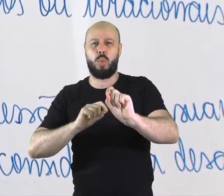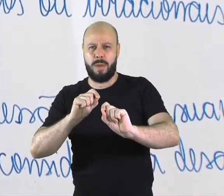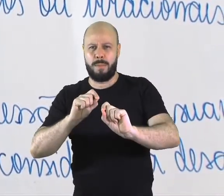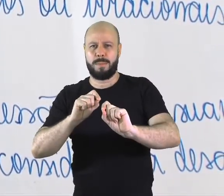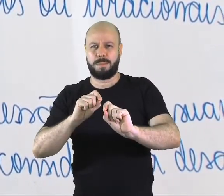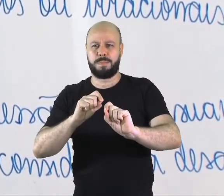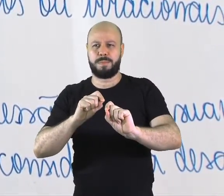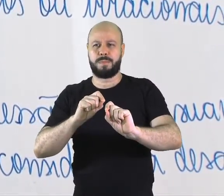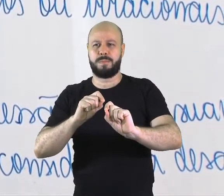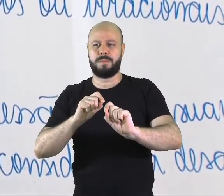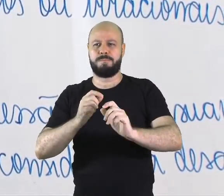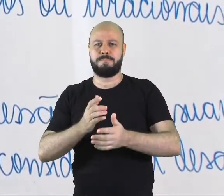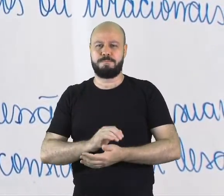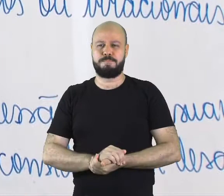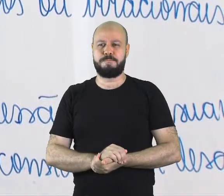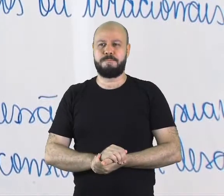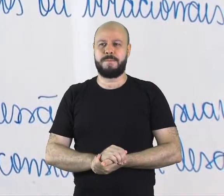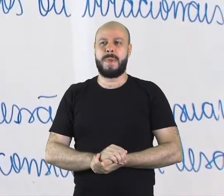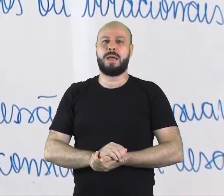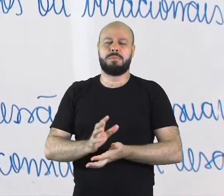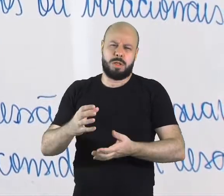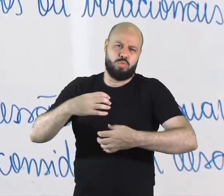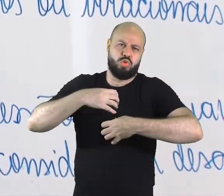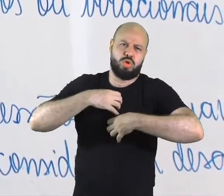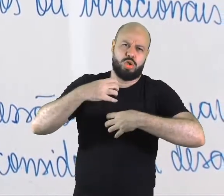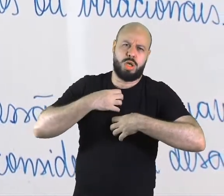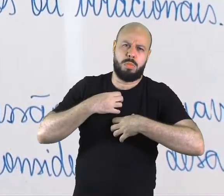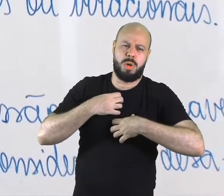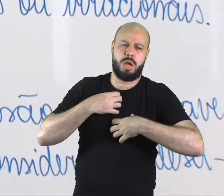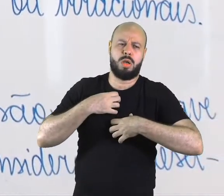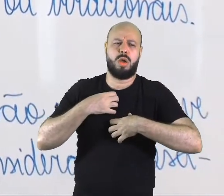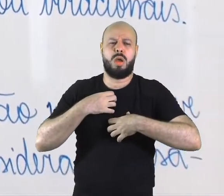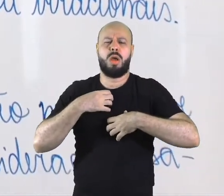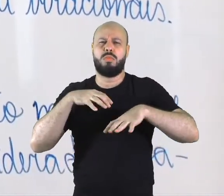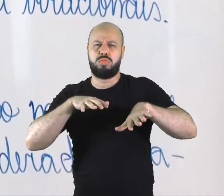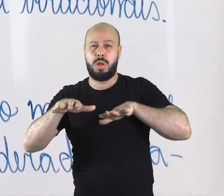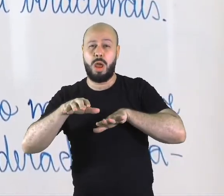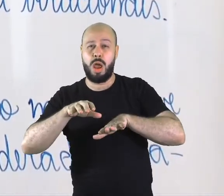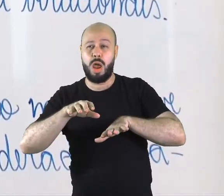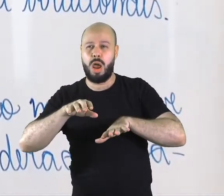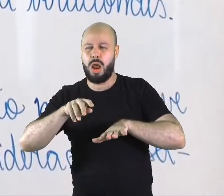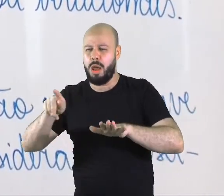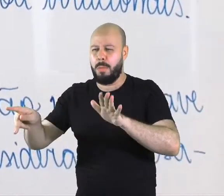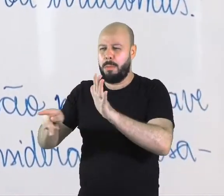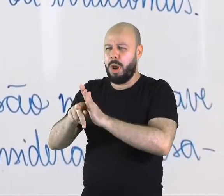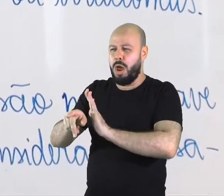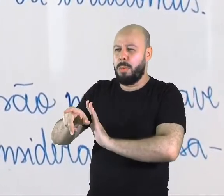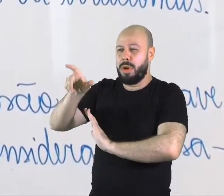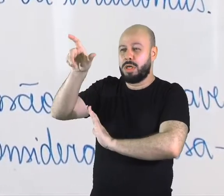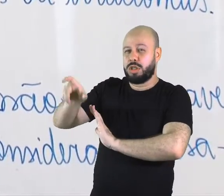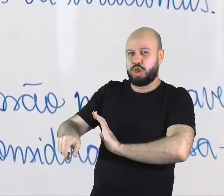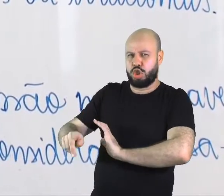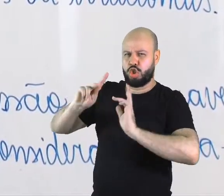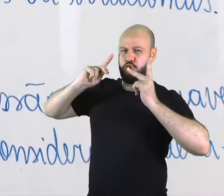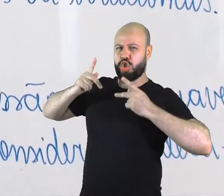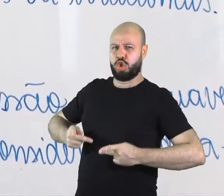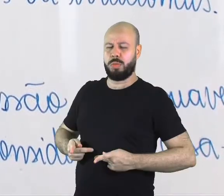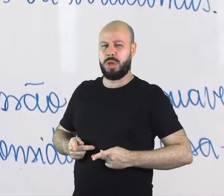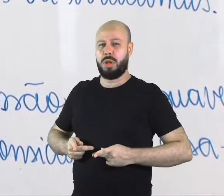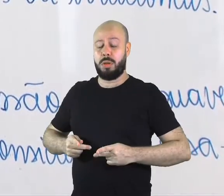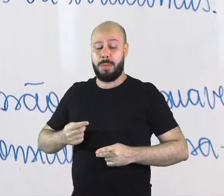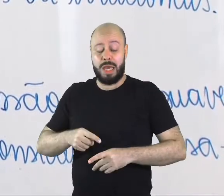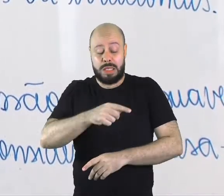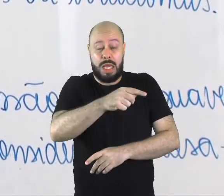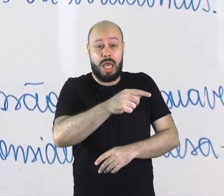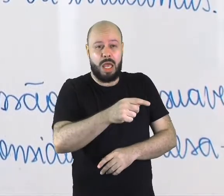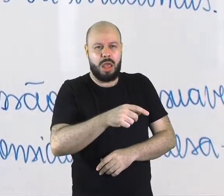atribuição de sentimentos, ações próprias dos seres humanos a seres